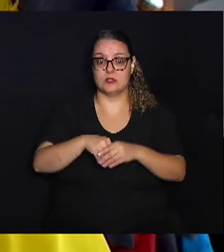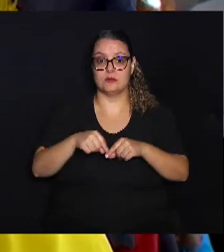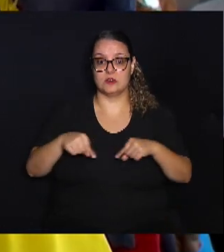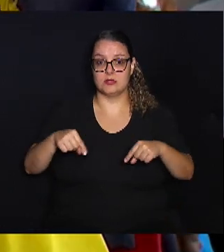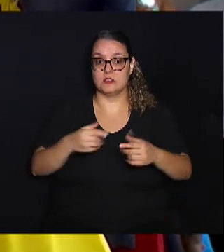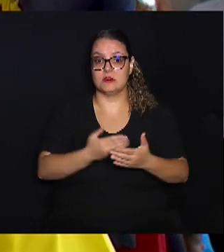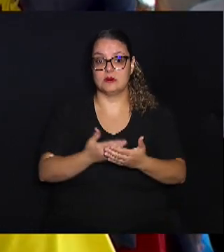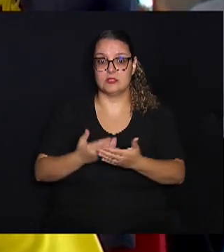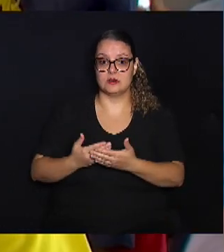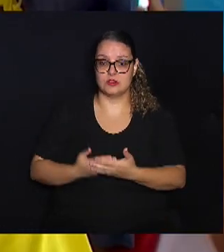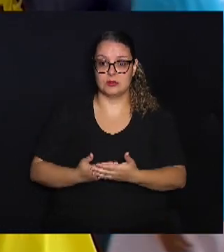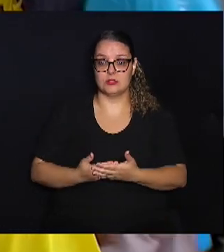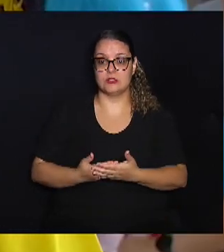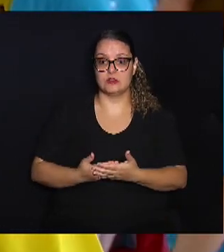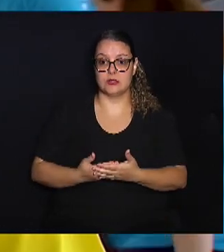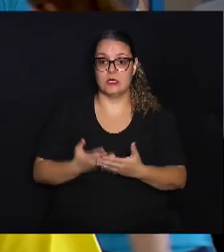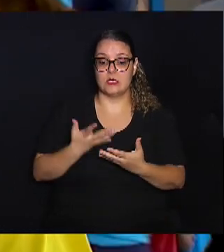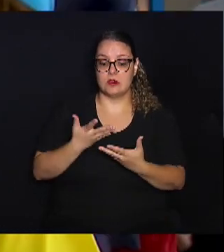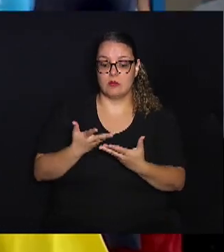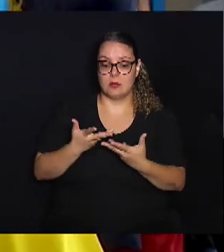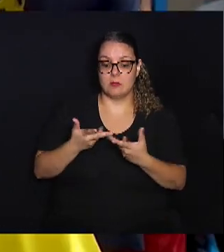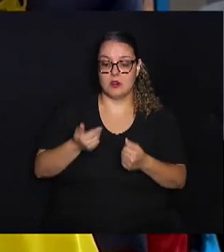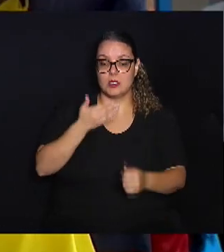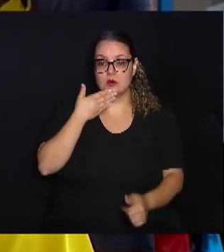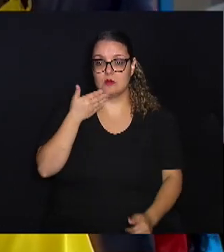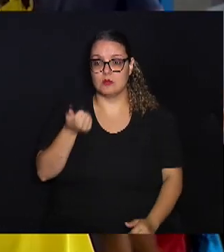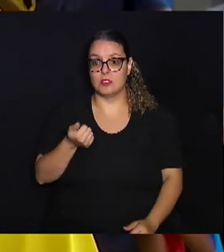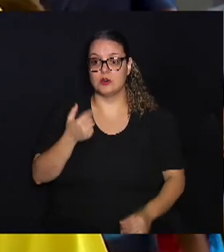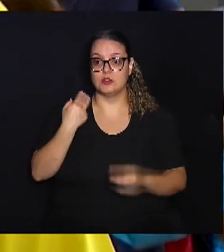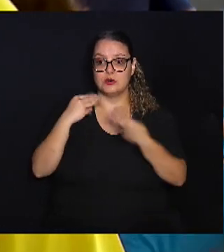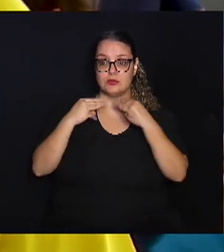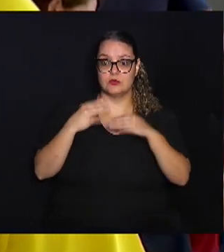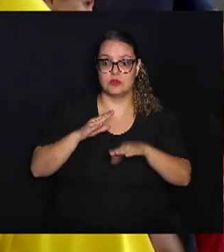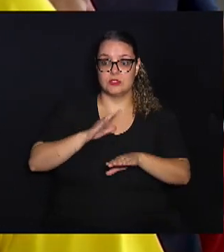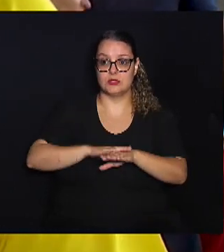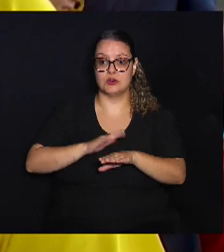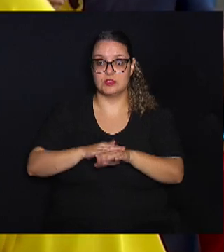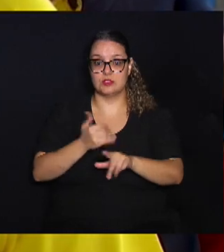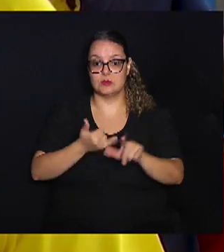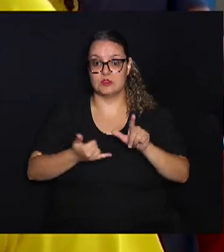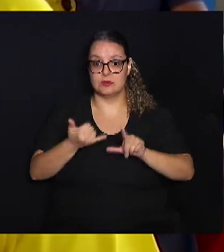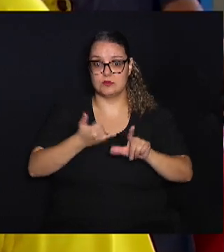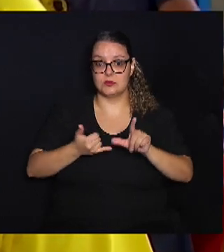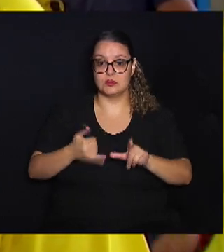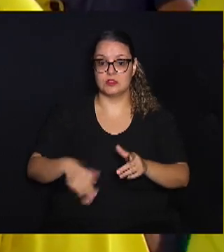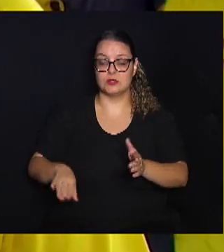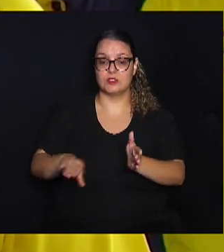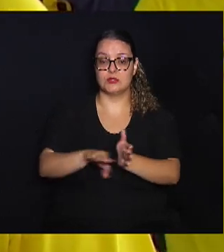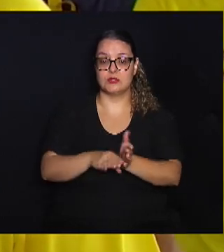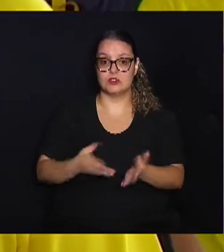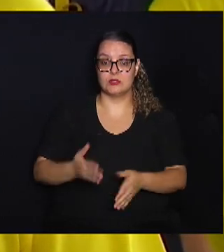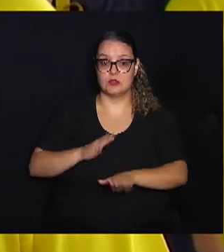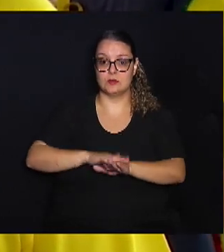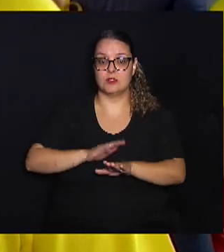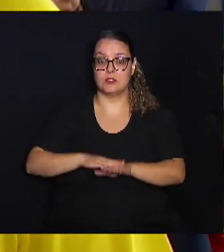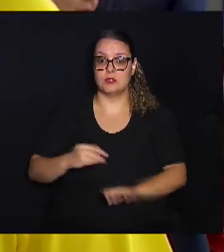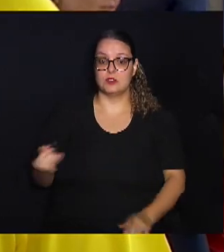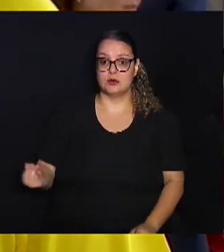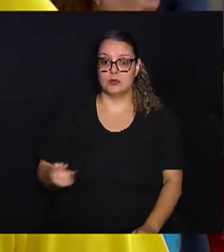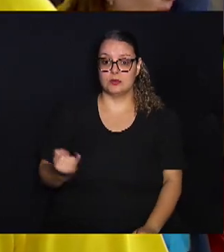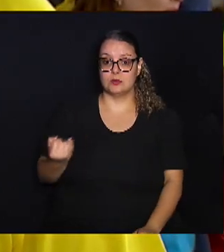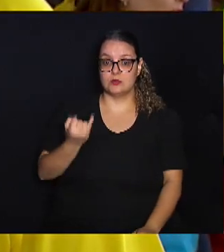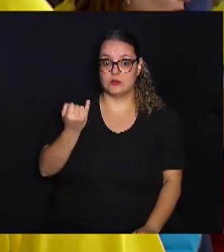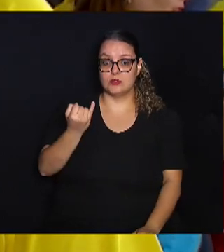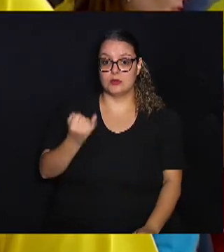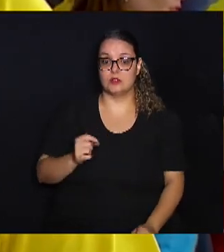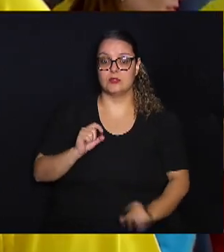né? Então ele vem para aperfeiçoar as questões de música, de atividades lúdicas, e ele veio com uma função bastante importante, que